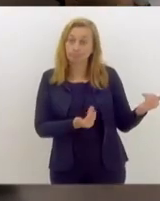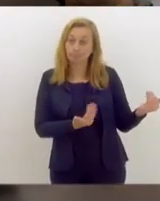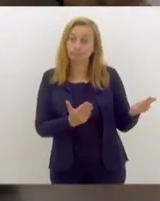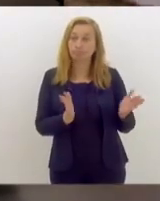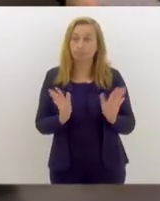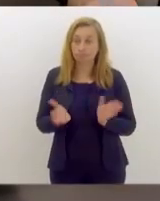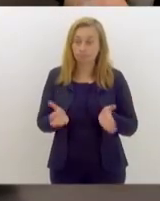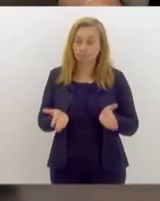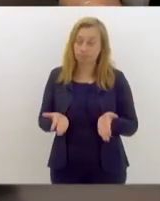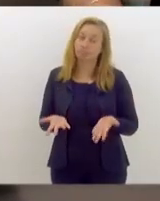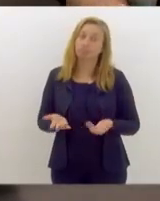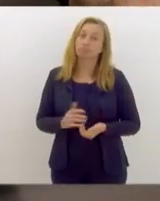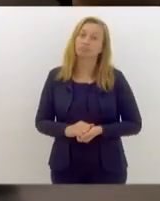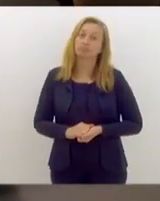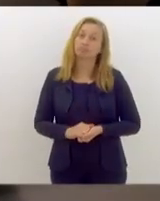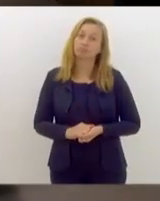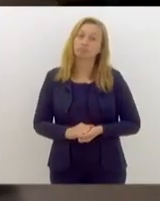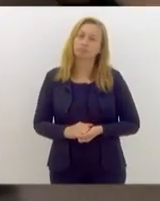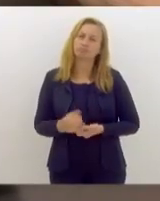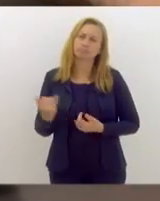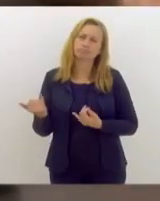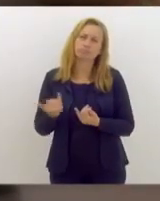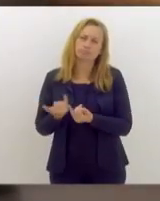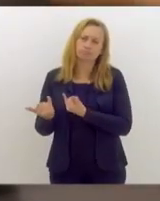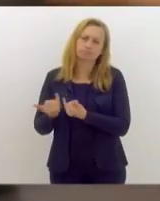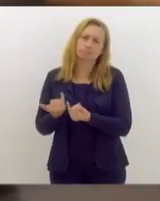estão tendo... Já recebi